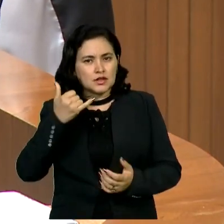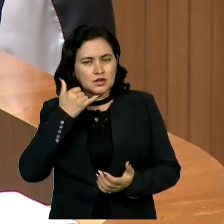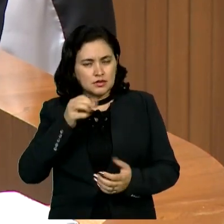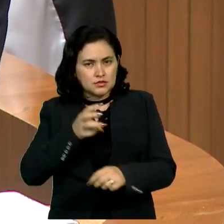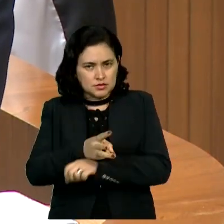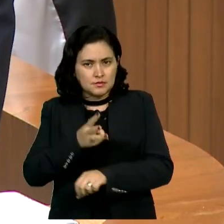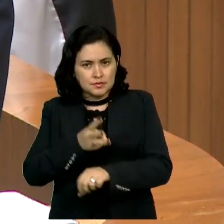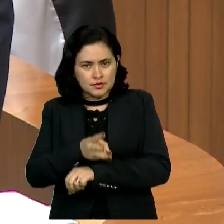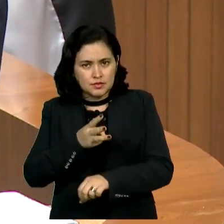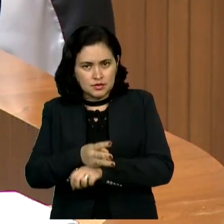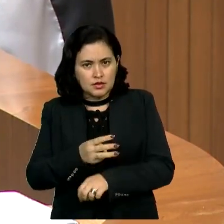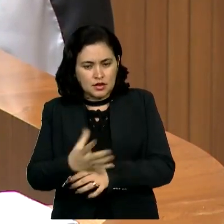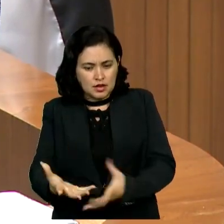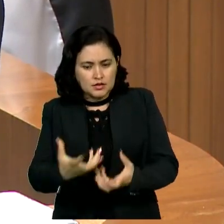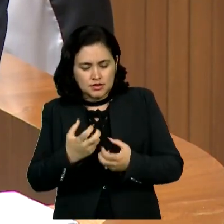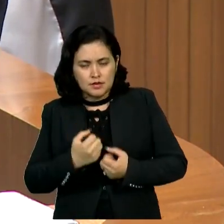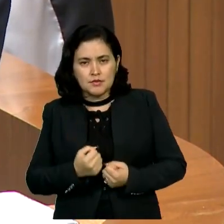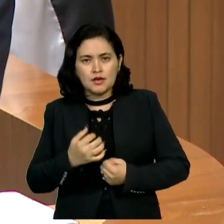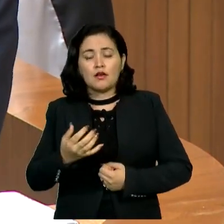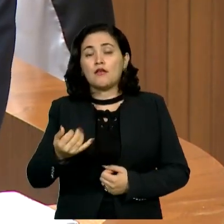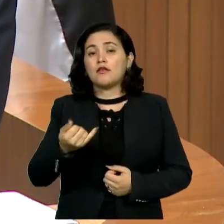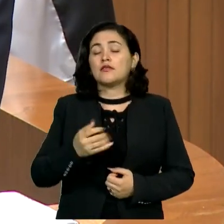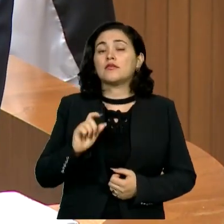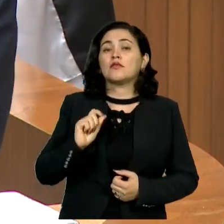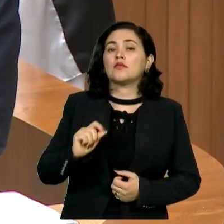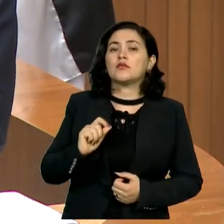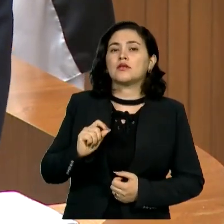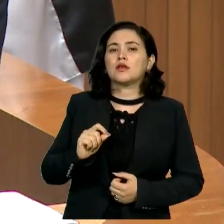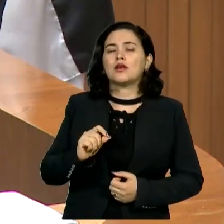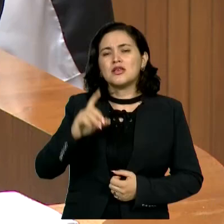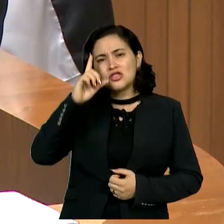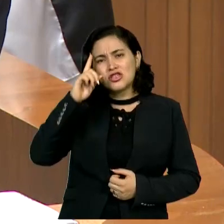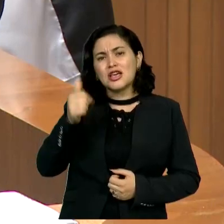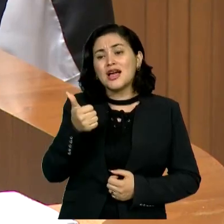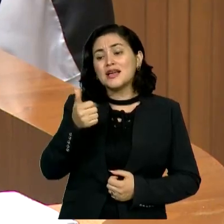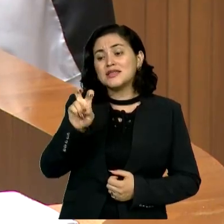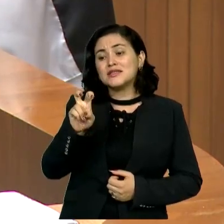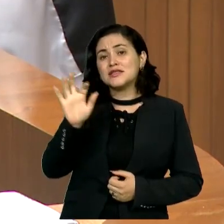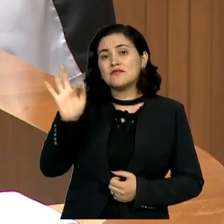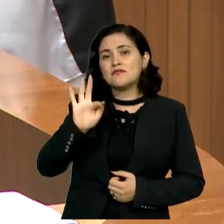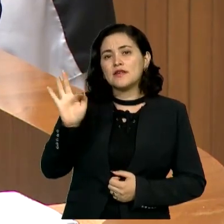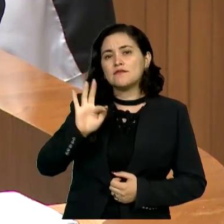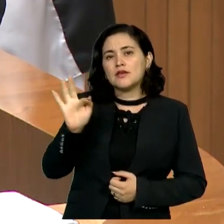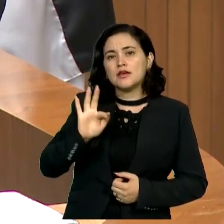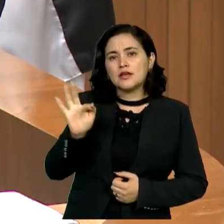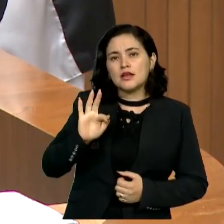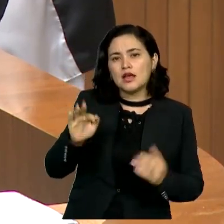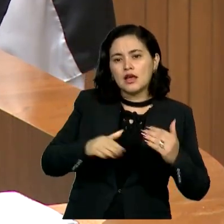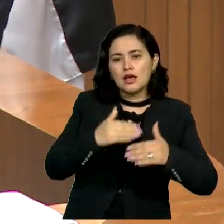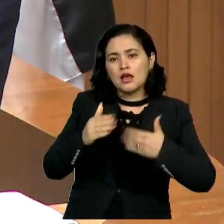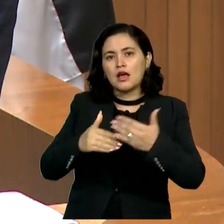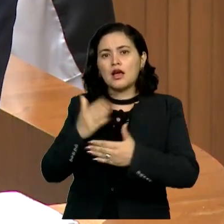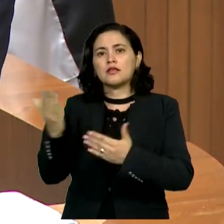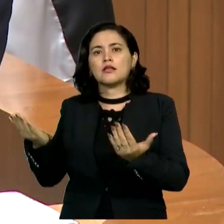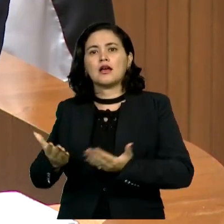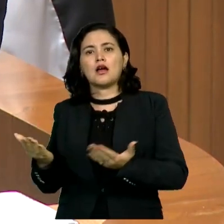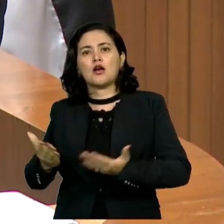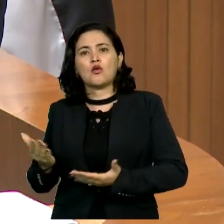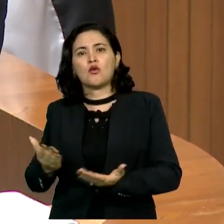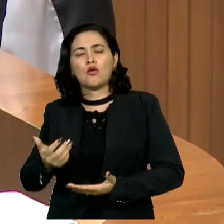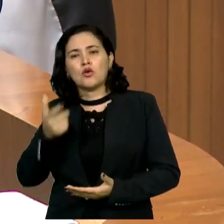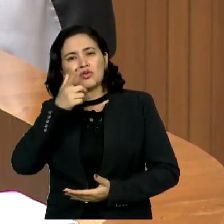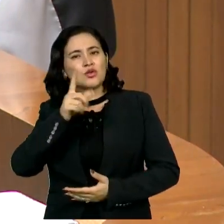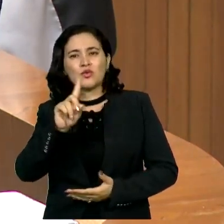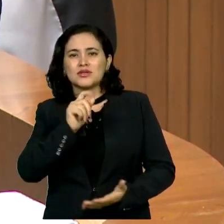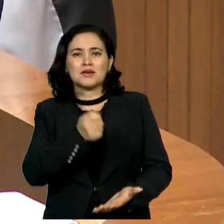quê? Que desde o dia 15, instabilidade do sistema, não permitindo licenciamento com a taxa de R$